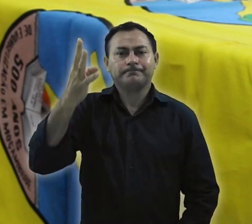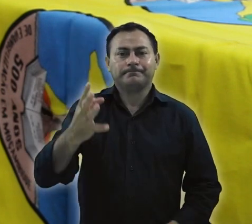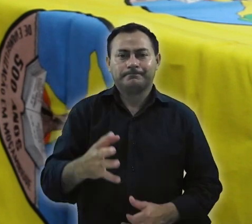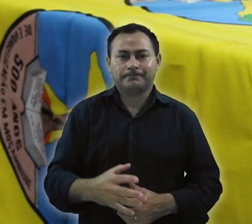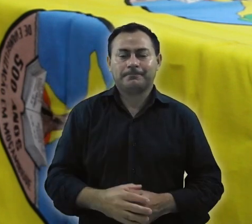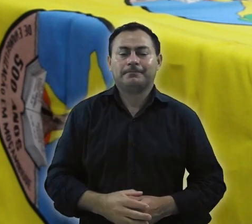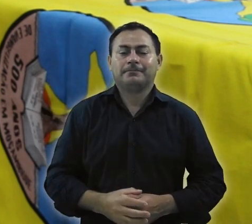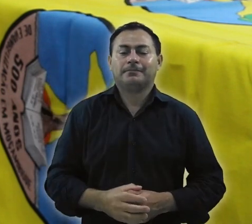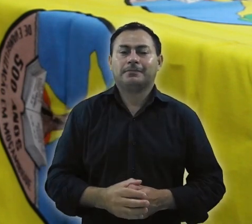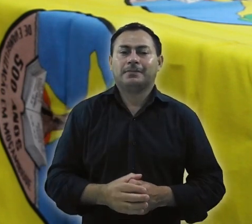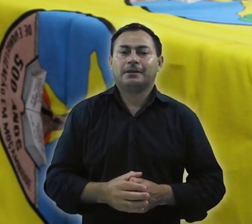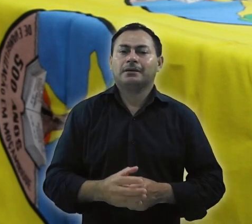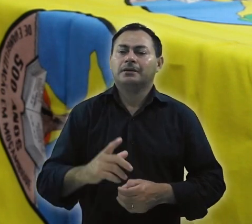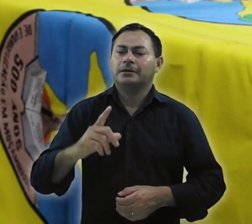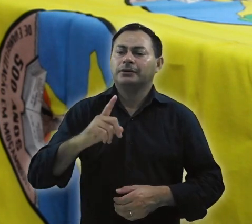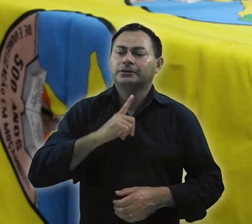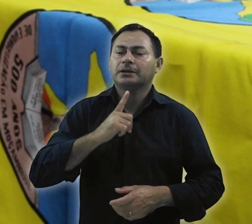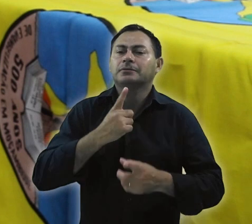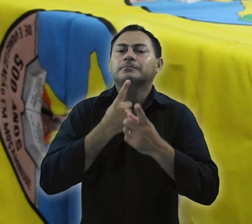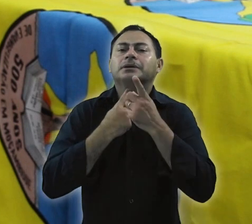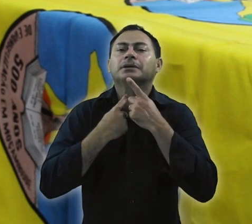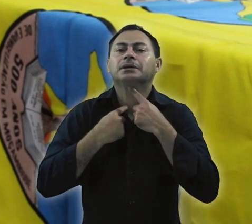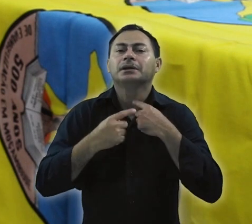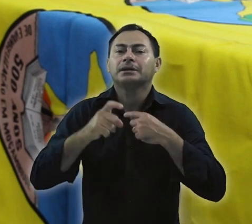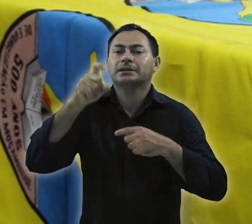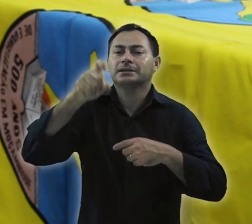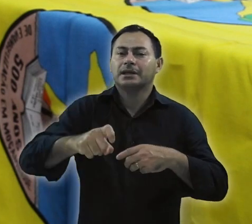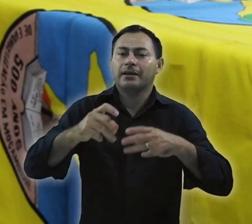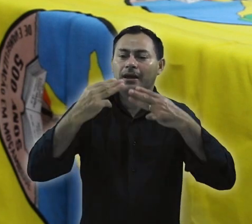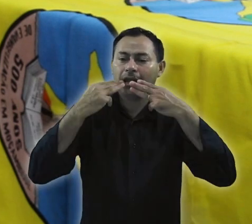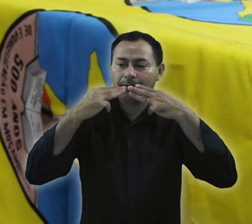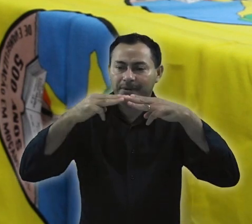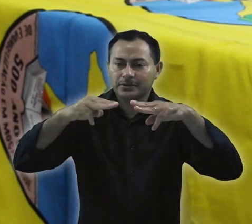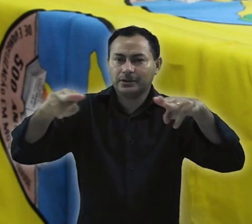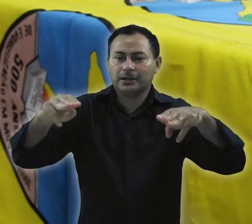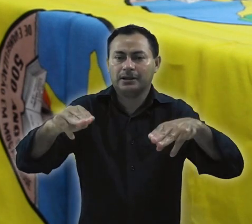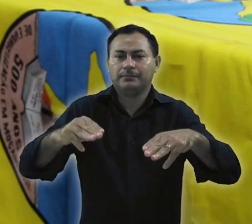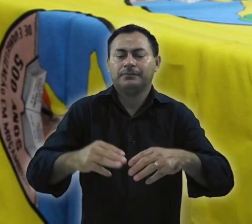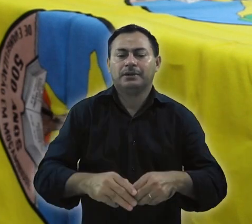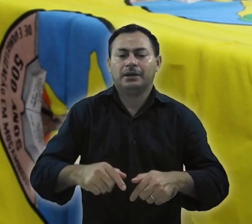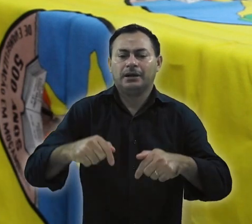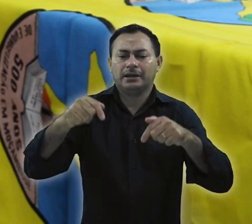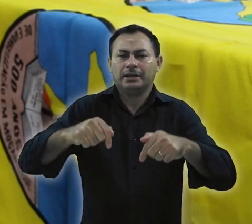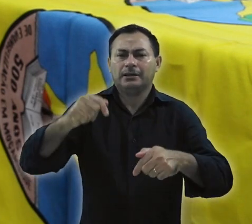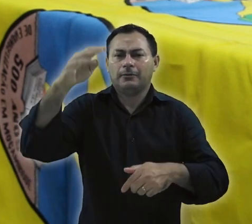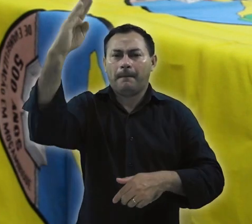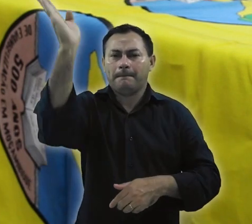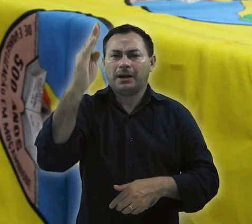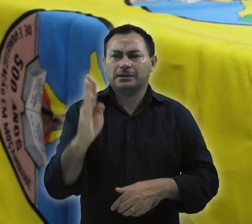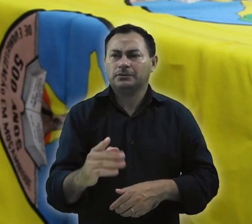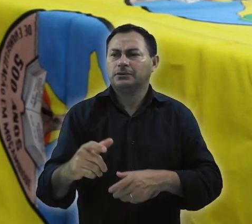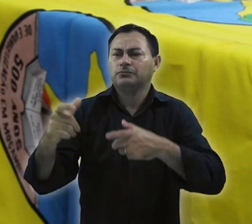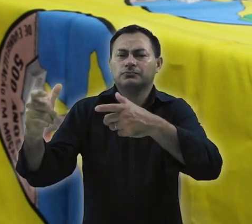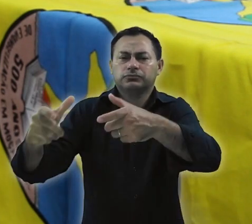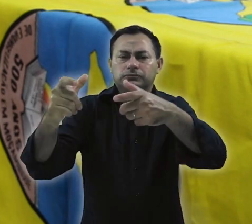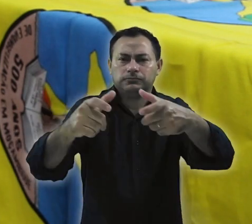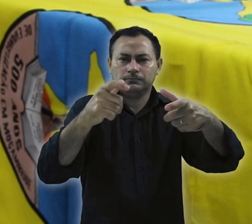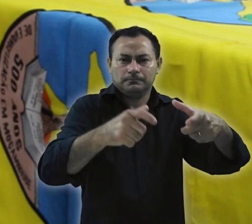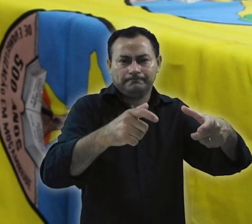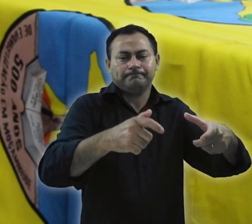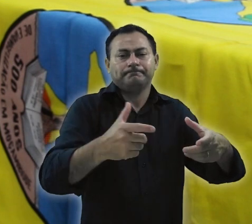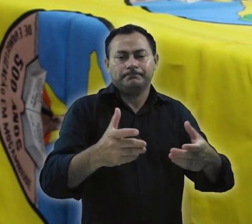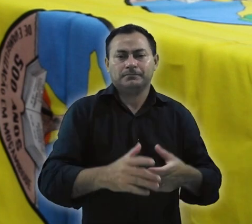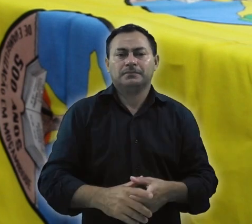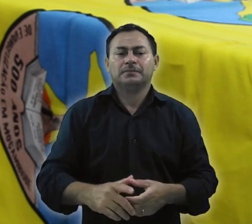que eu tinha essa vontade de ser missionária. No Brasil pensei, tem muitos